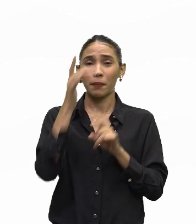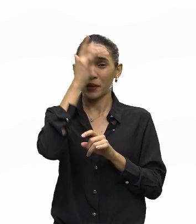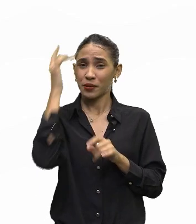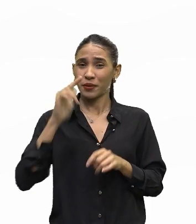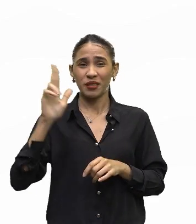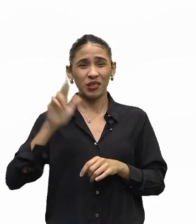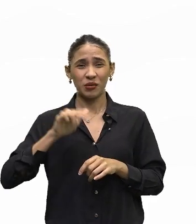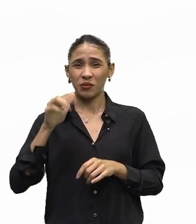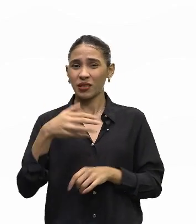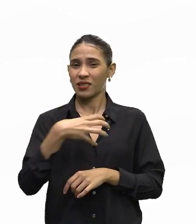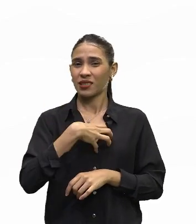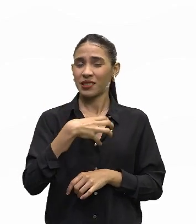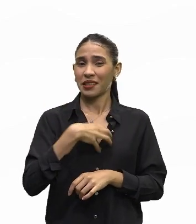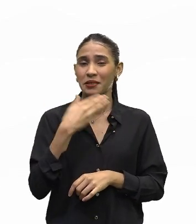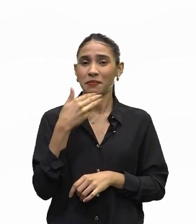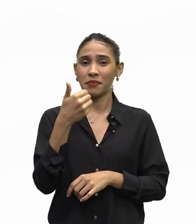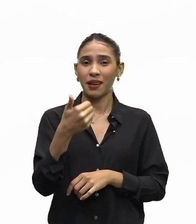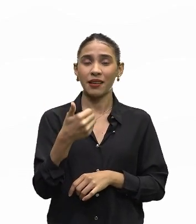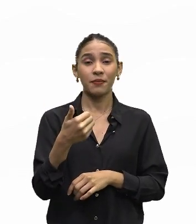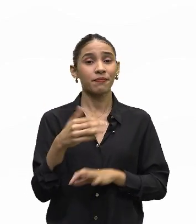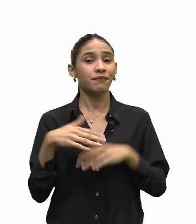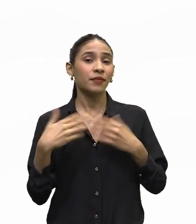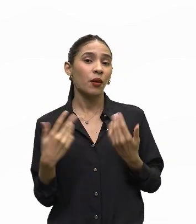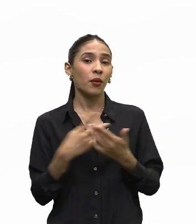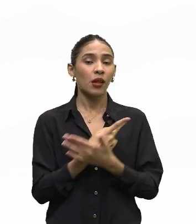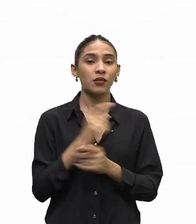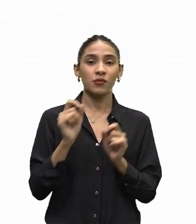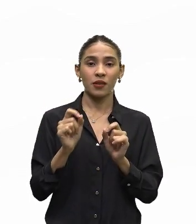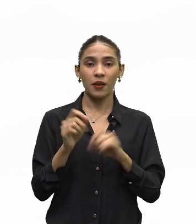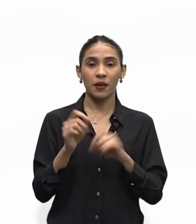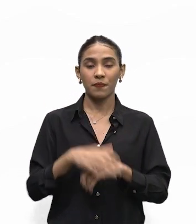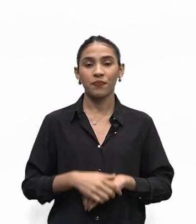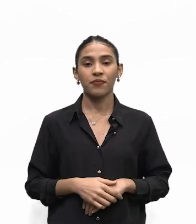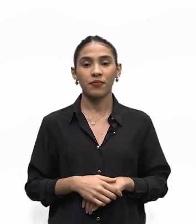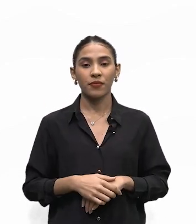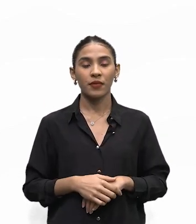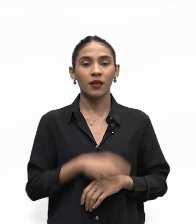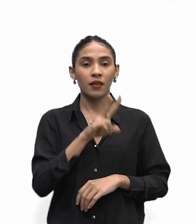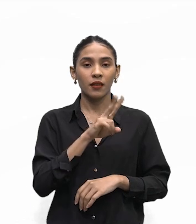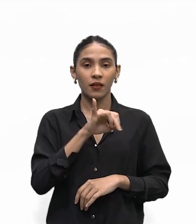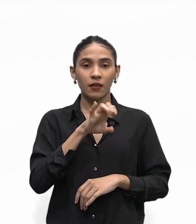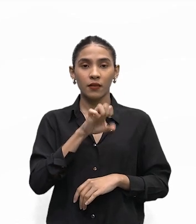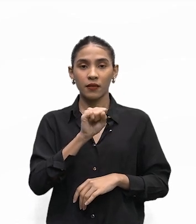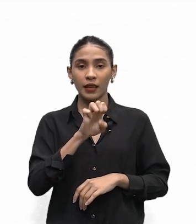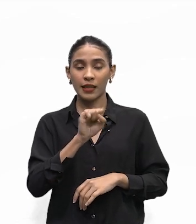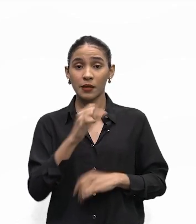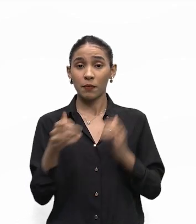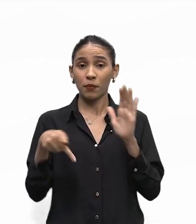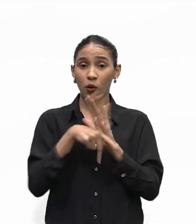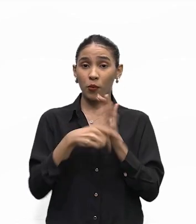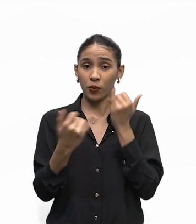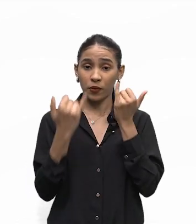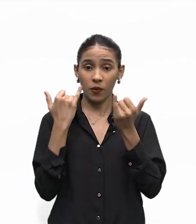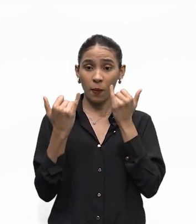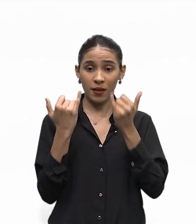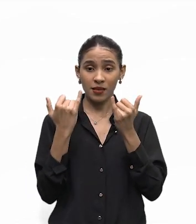está satisfeita. Então, o que acontece aqui com esse viés da informação?